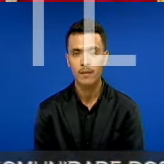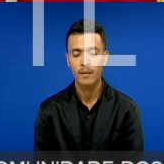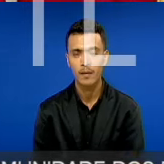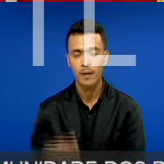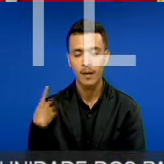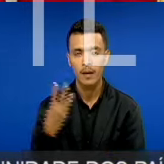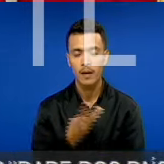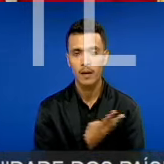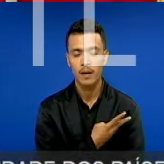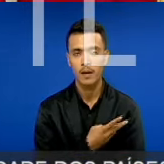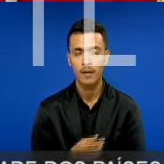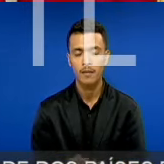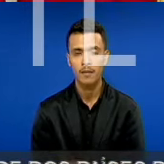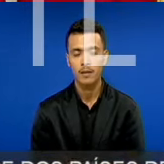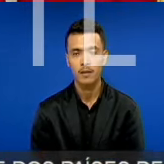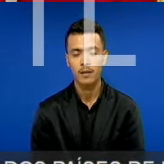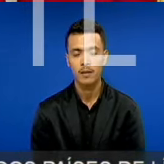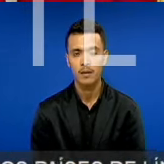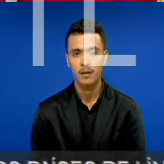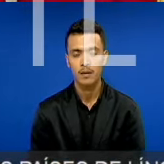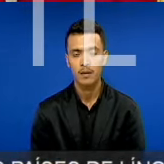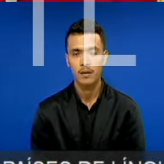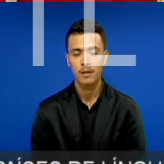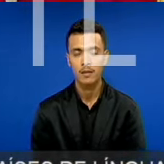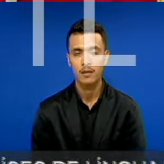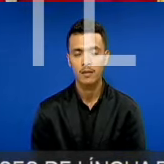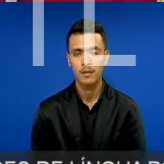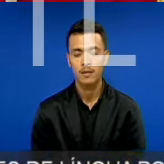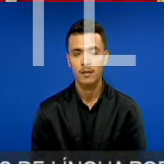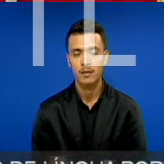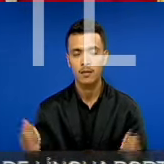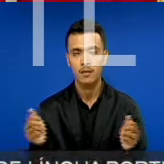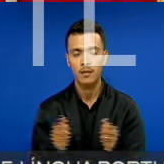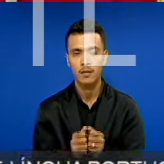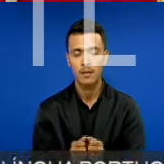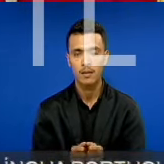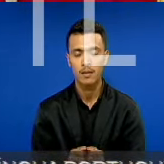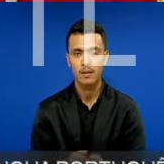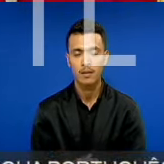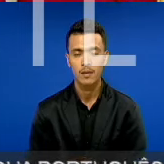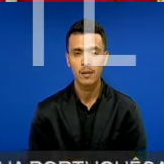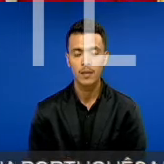ambos sucessos profissionais e pessoais das nossas famílias.